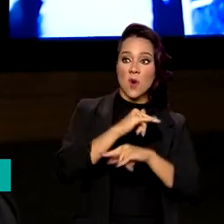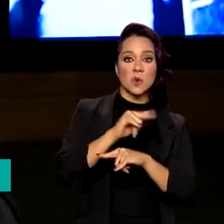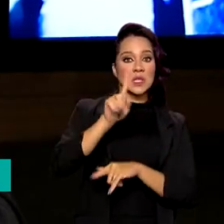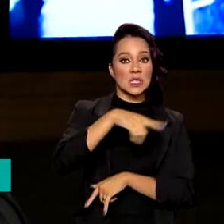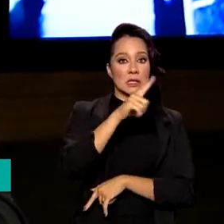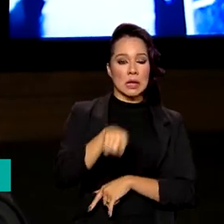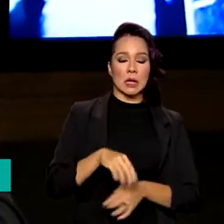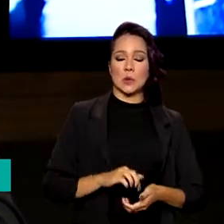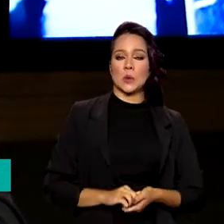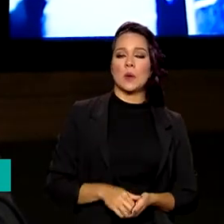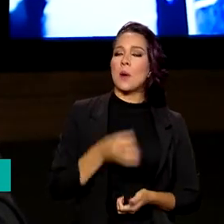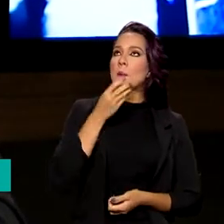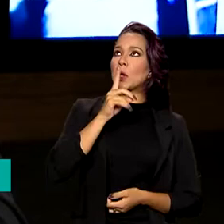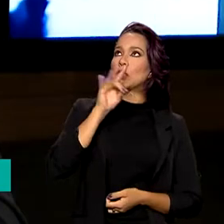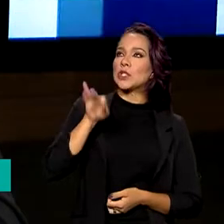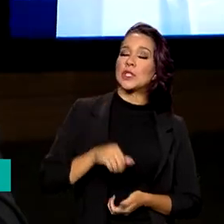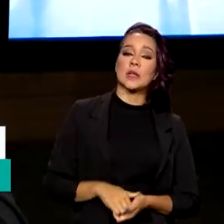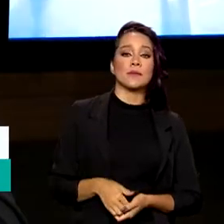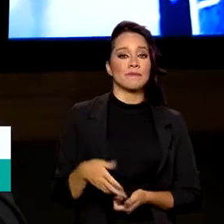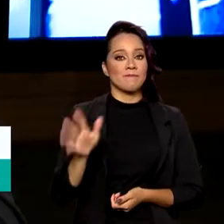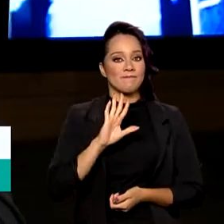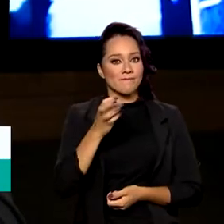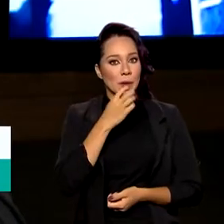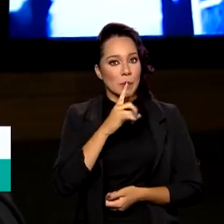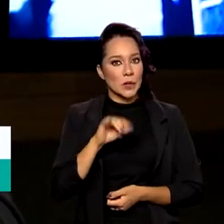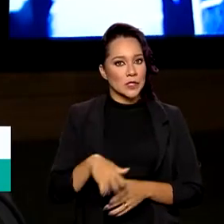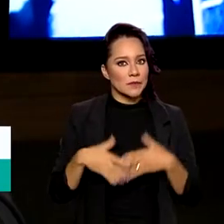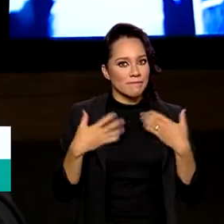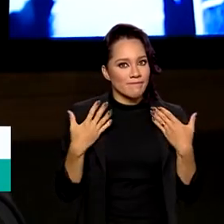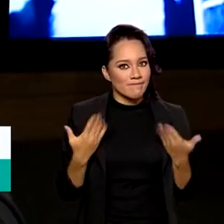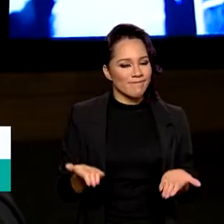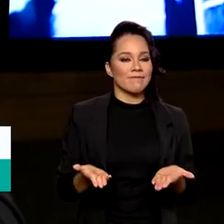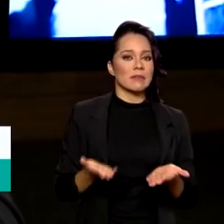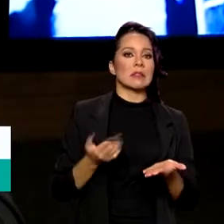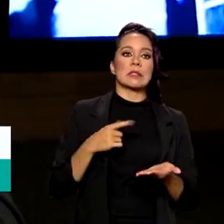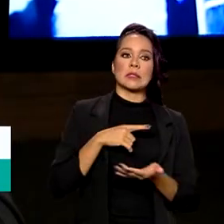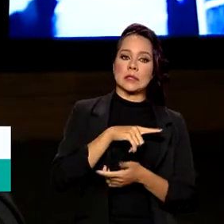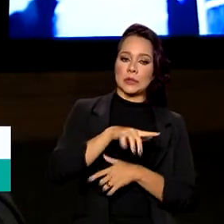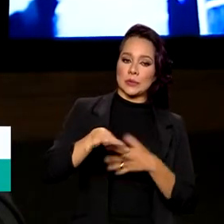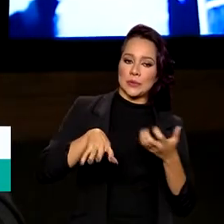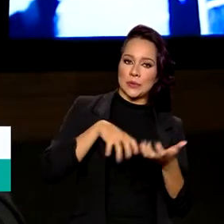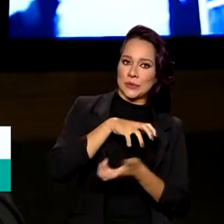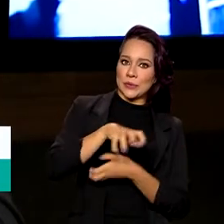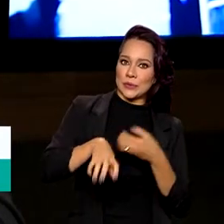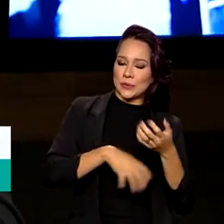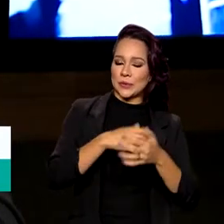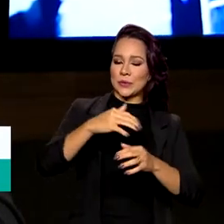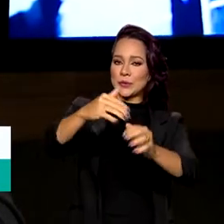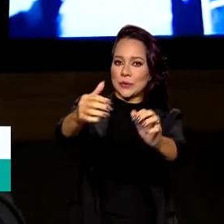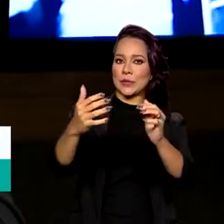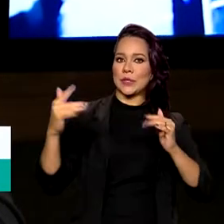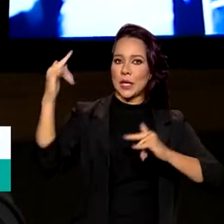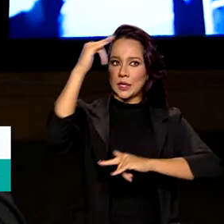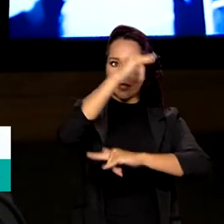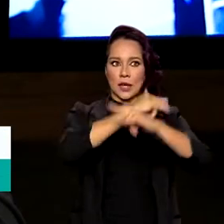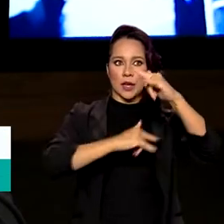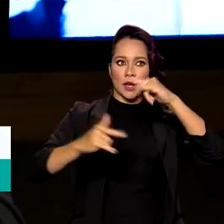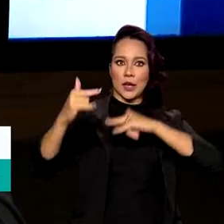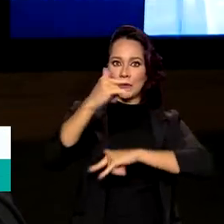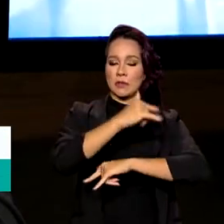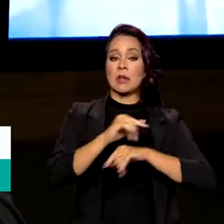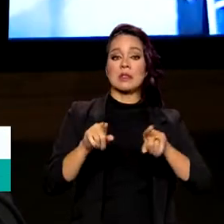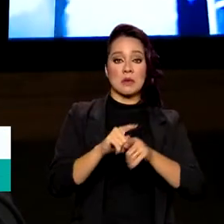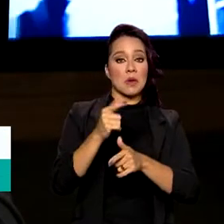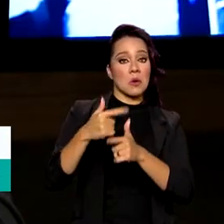Lúcia bom dia bom dia Miguelzinho Pois é grande eles transtornos aqui no tráfego aéreico e com impacto também